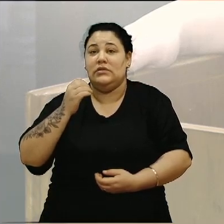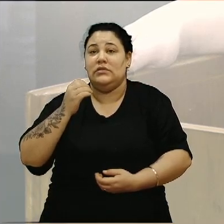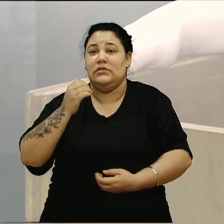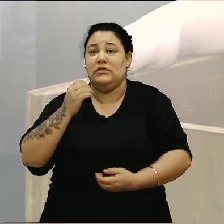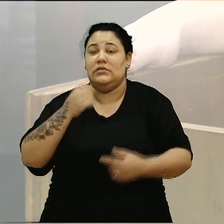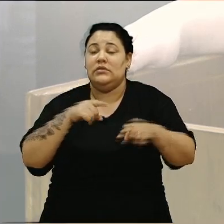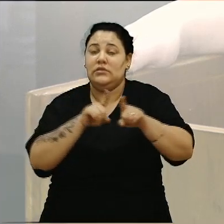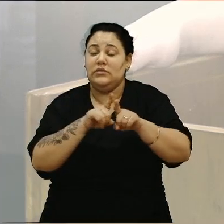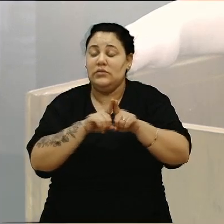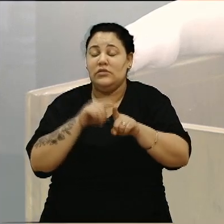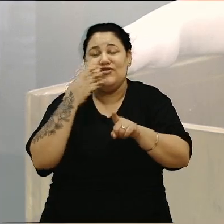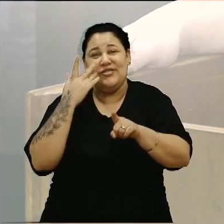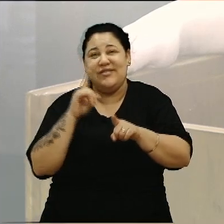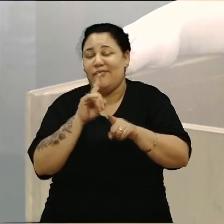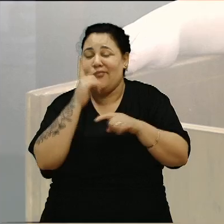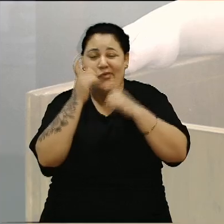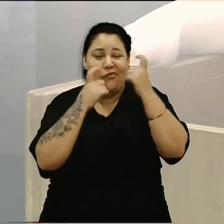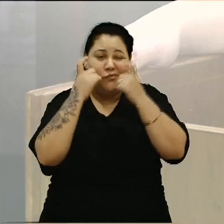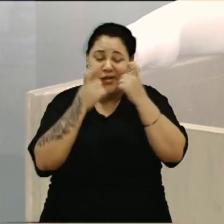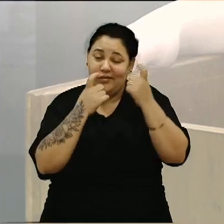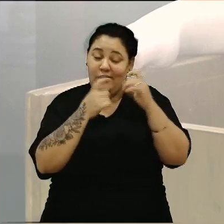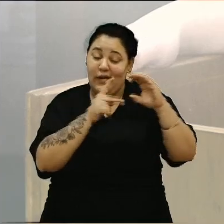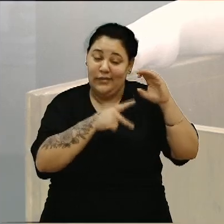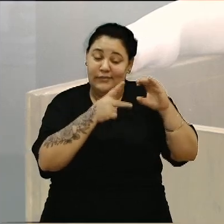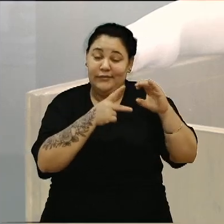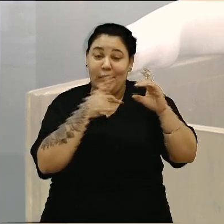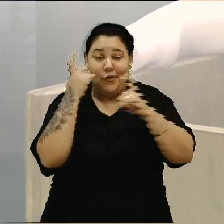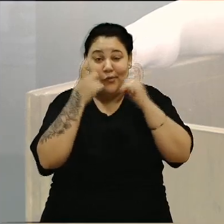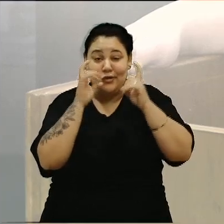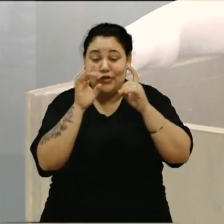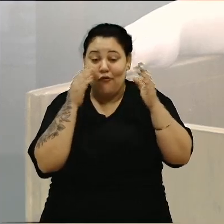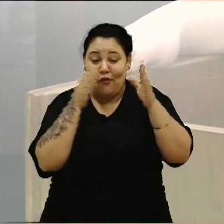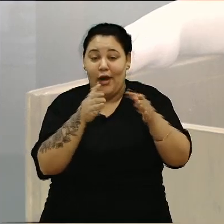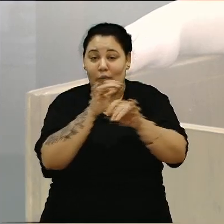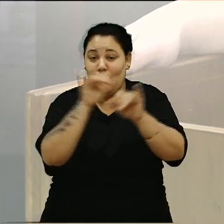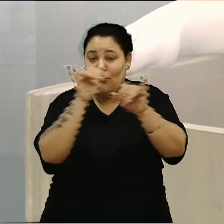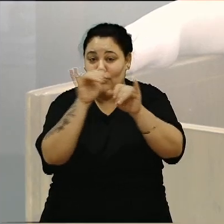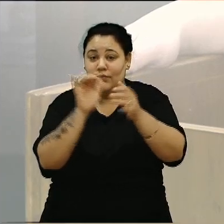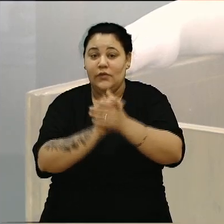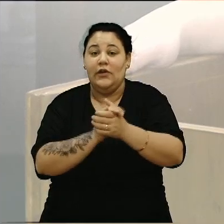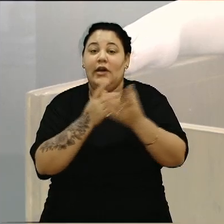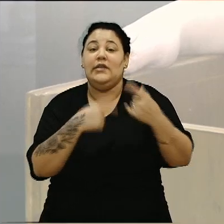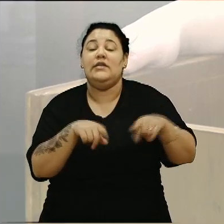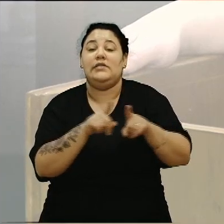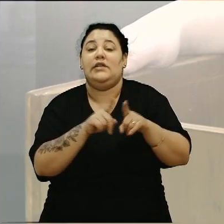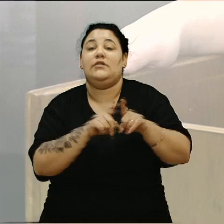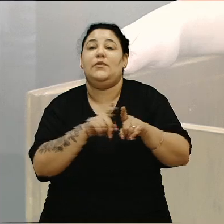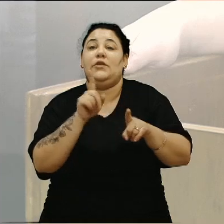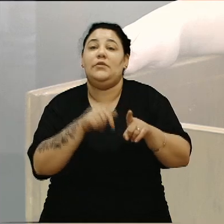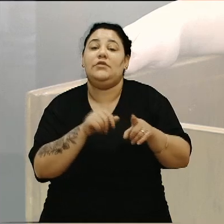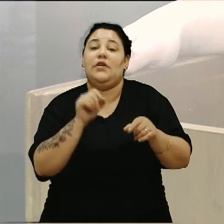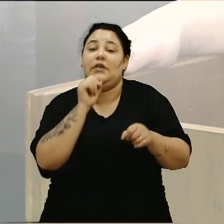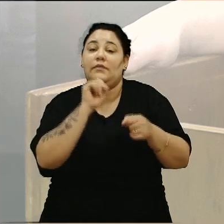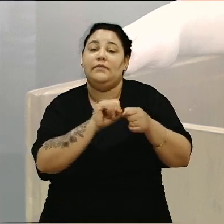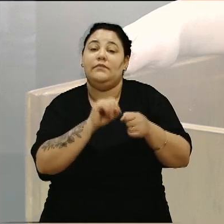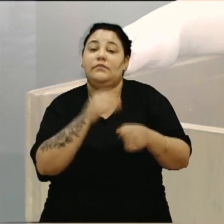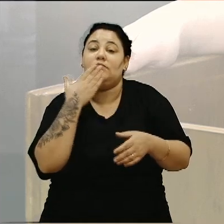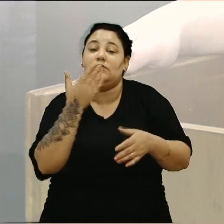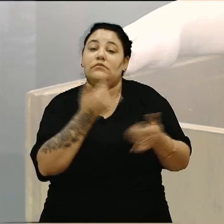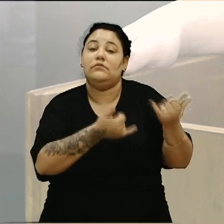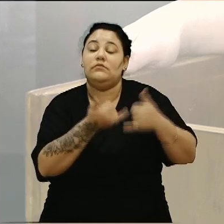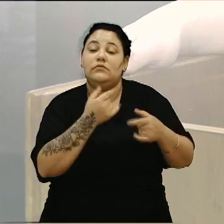de Vereadores, estão preocupados em fazer campanha. Nós vamos passar aqui fazendo pedido de informação, tá? Porque nós não